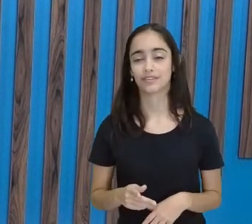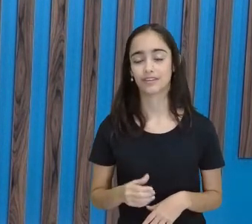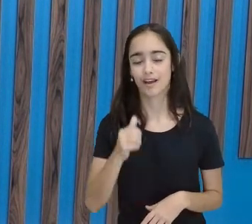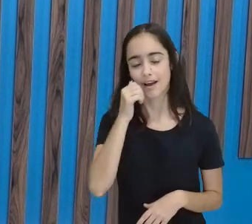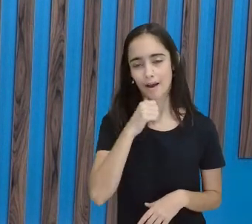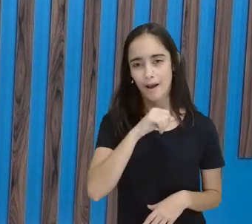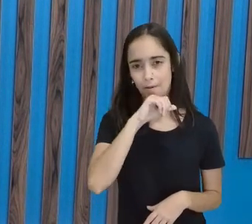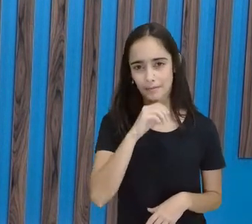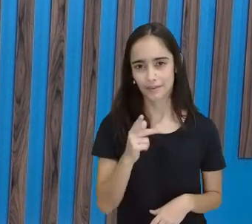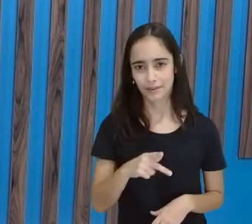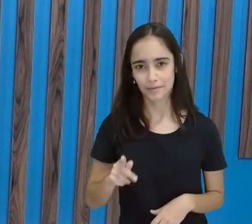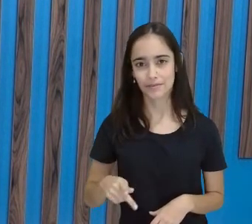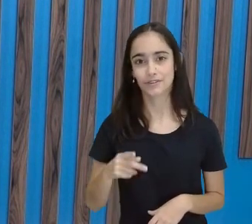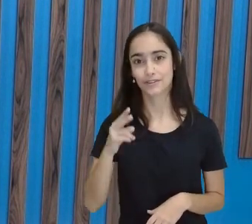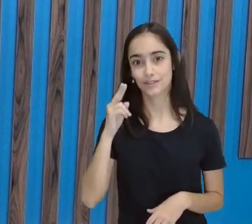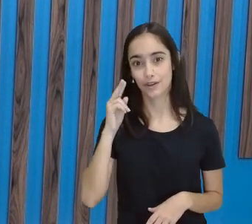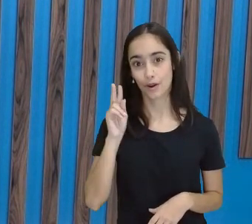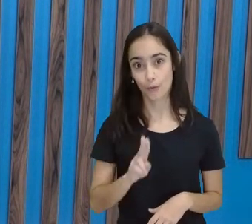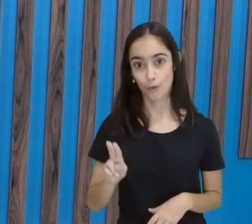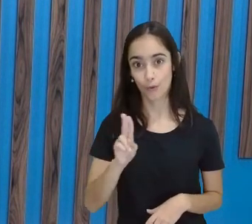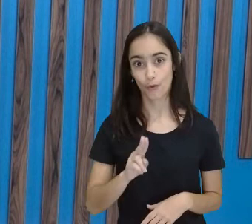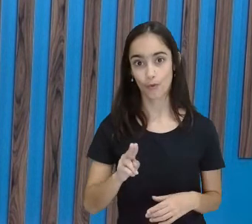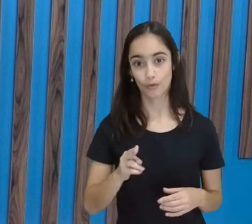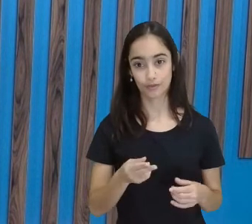no sangue, né, a glicemia.